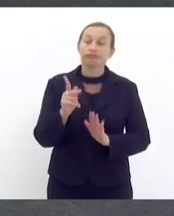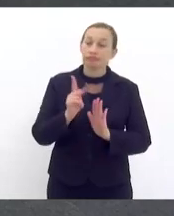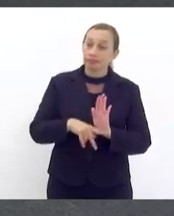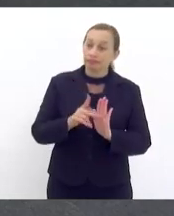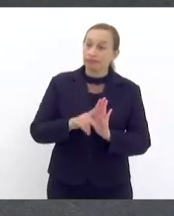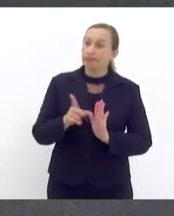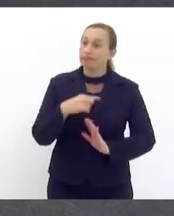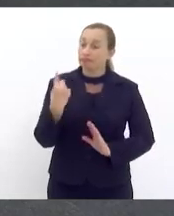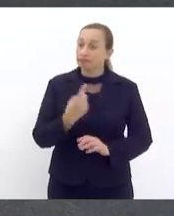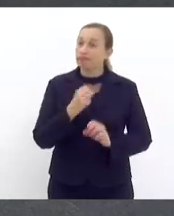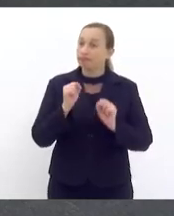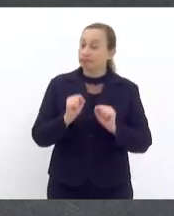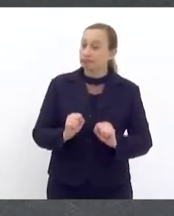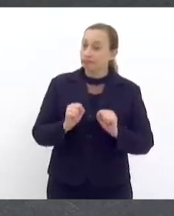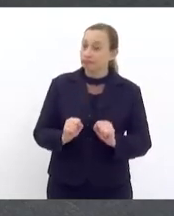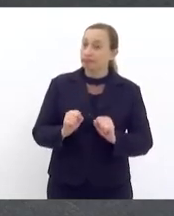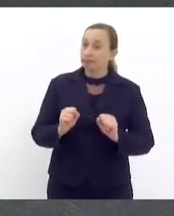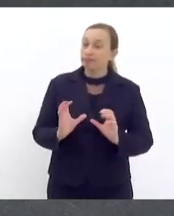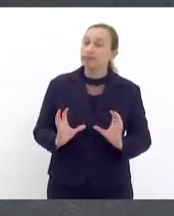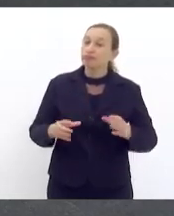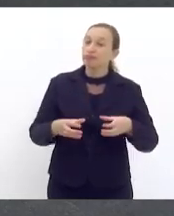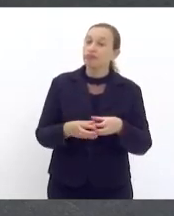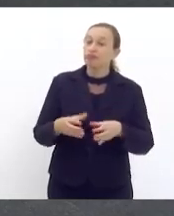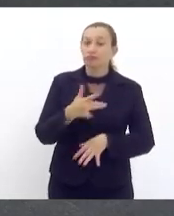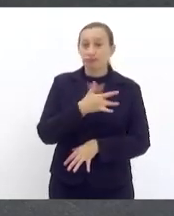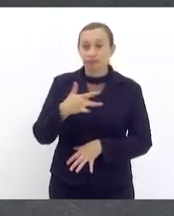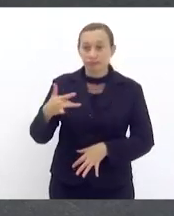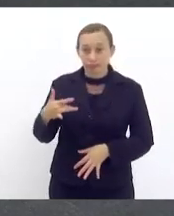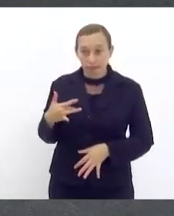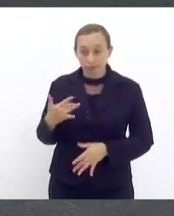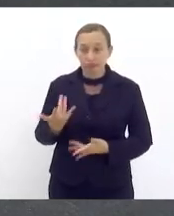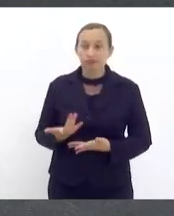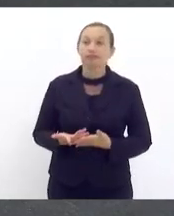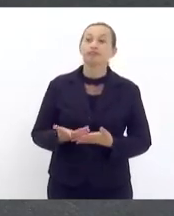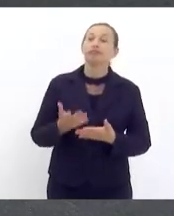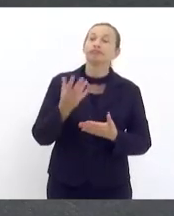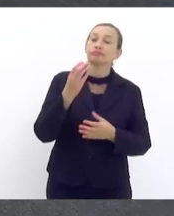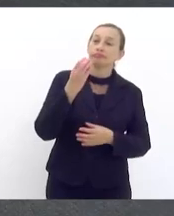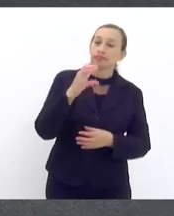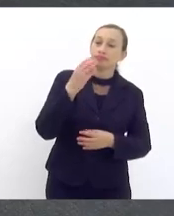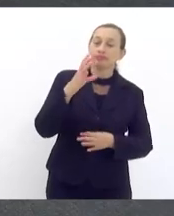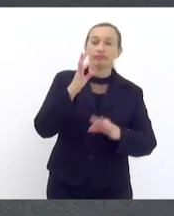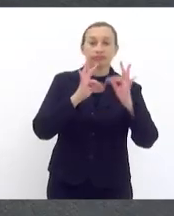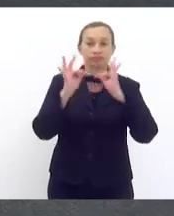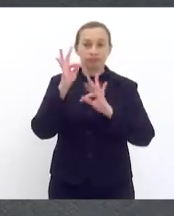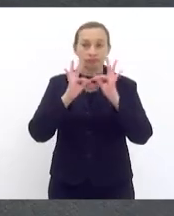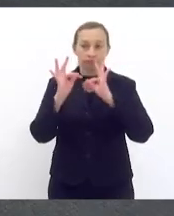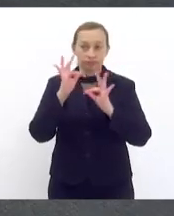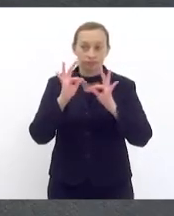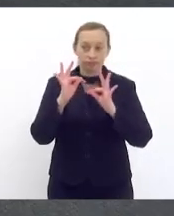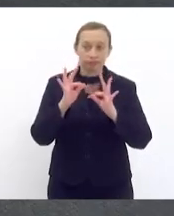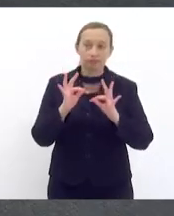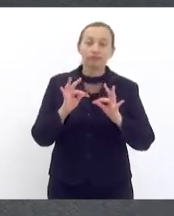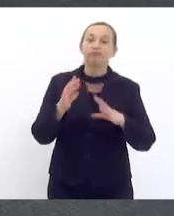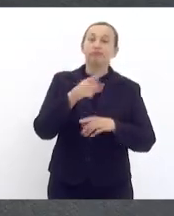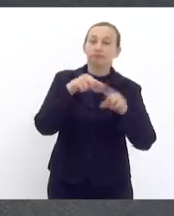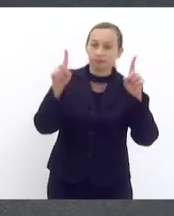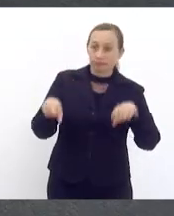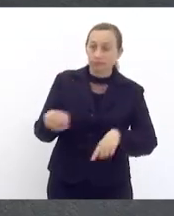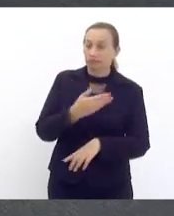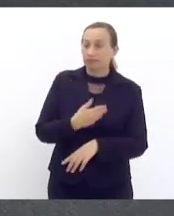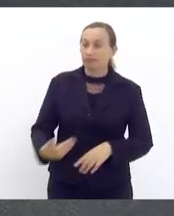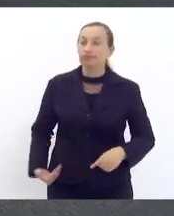nós possamos né com a comissão de saúde com a comissão de ciência e tecnologia com a comissão servidores públicos